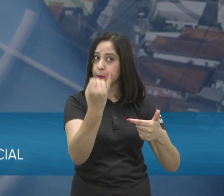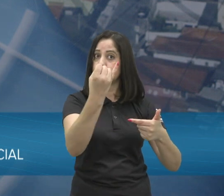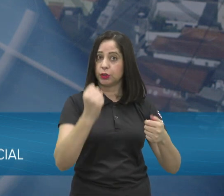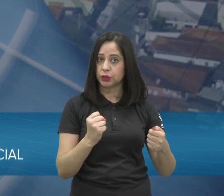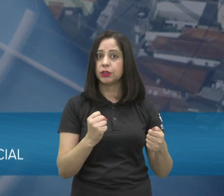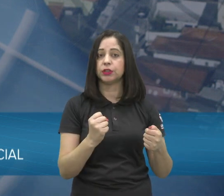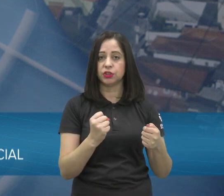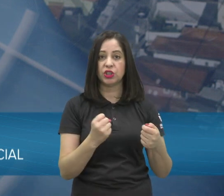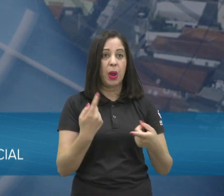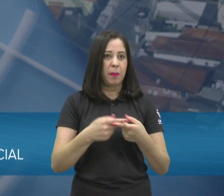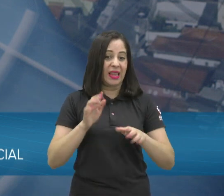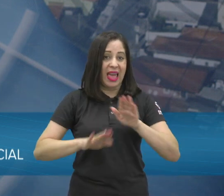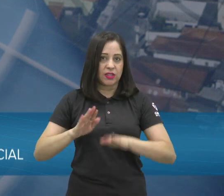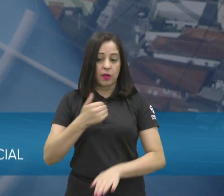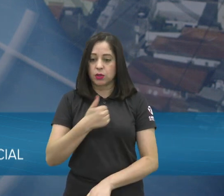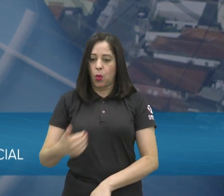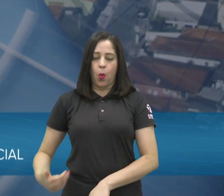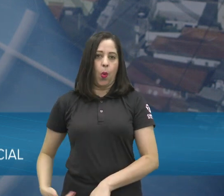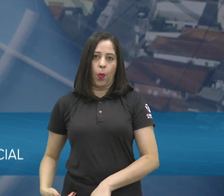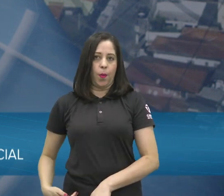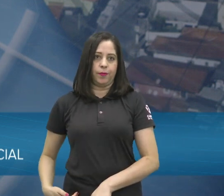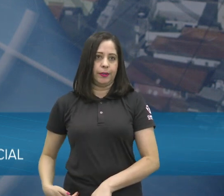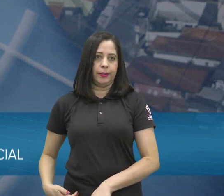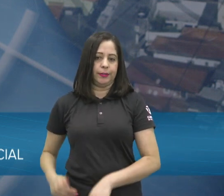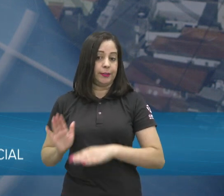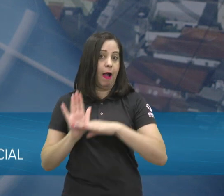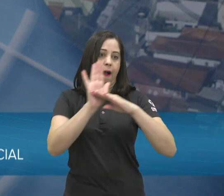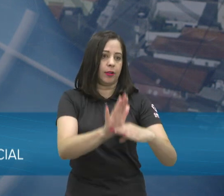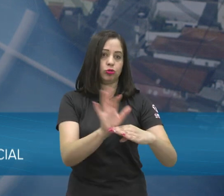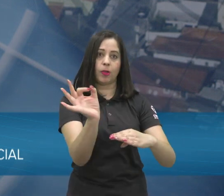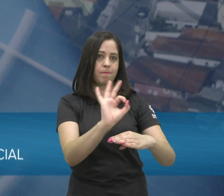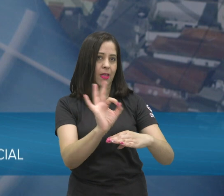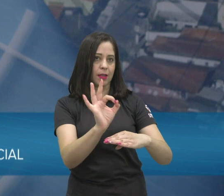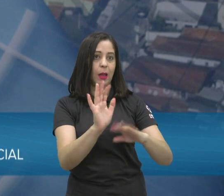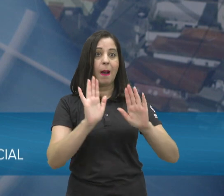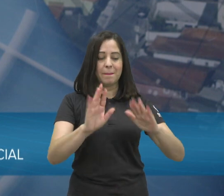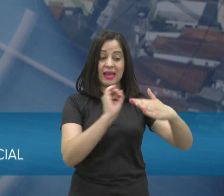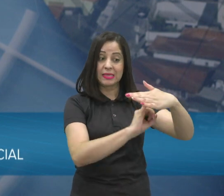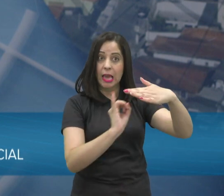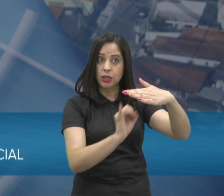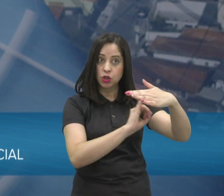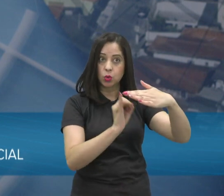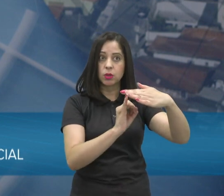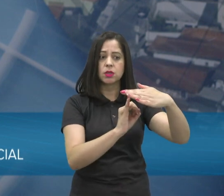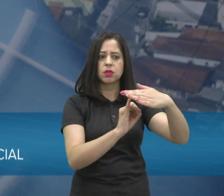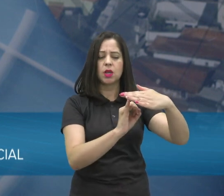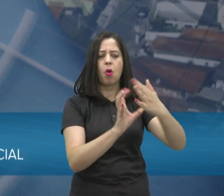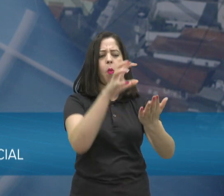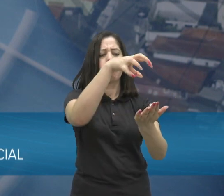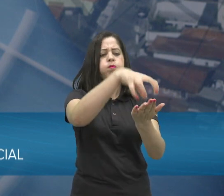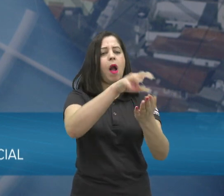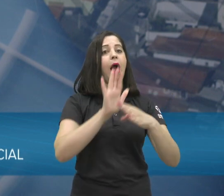chega muitas vezes onde o poder público mesmo não consegue atuar, né? Então é importante a gente reforçar, né,